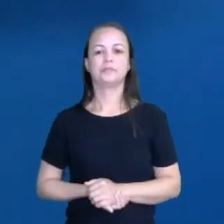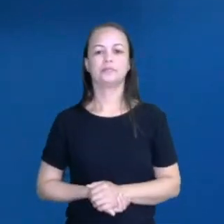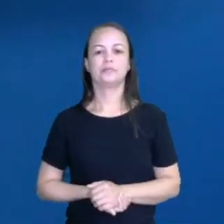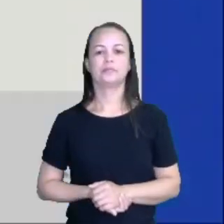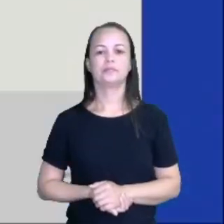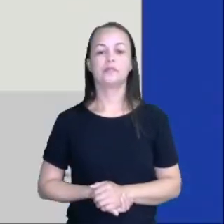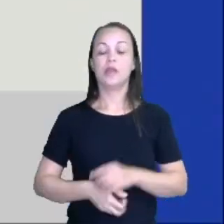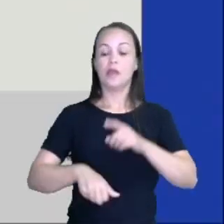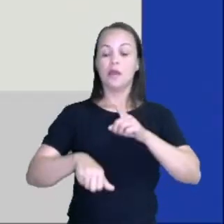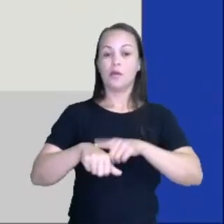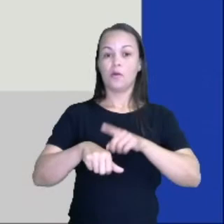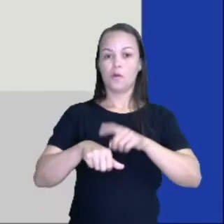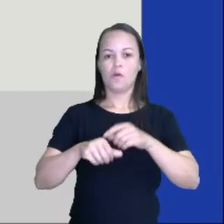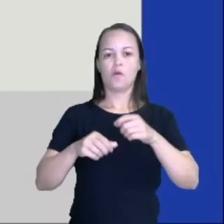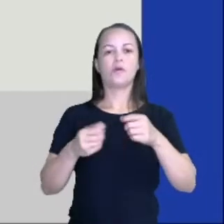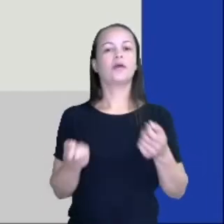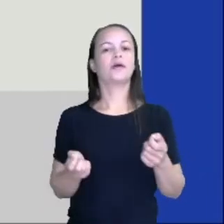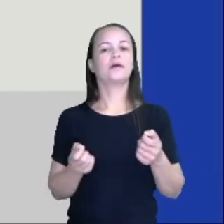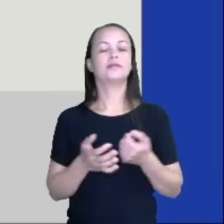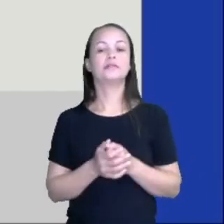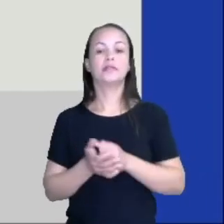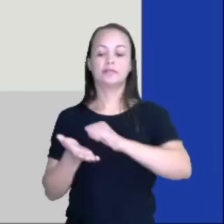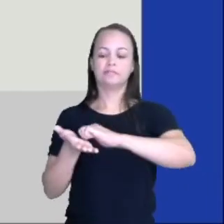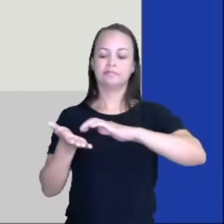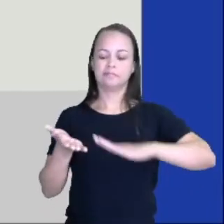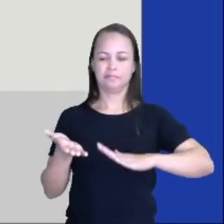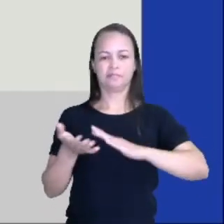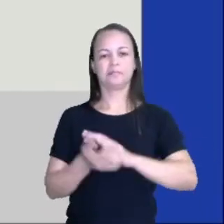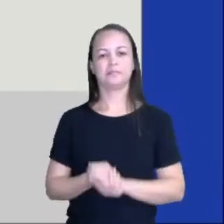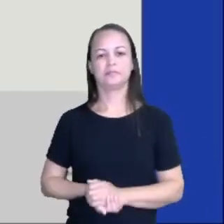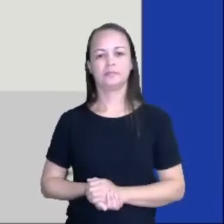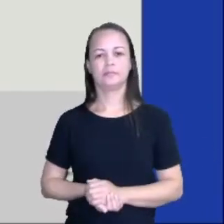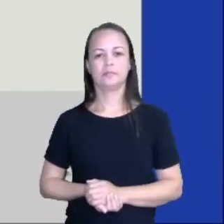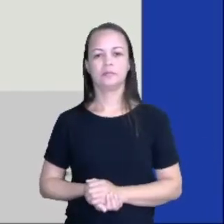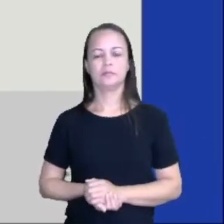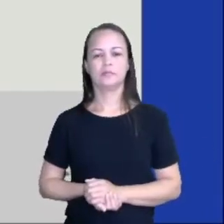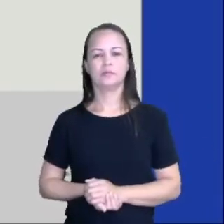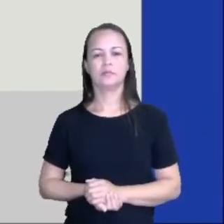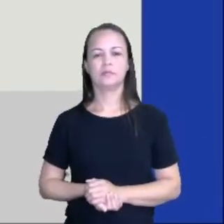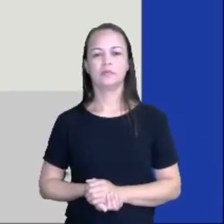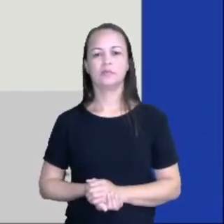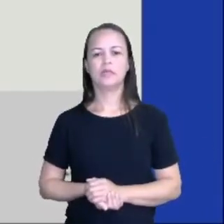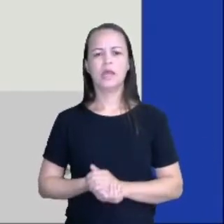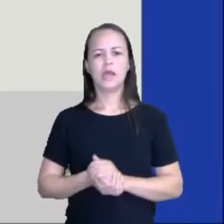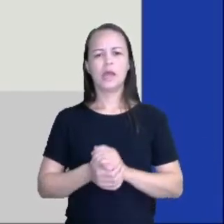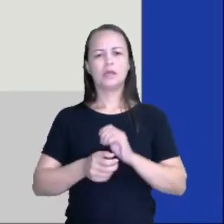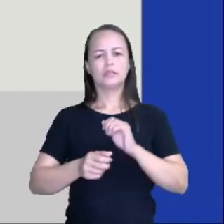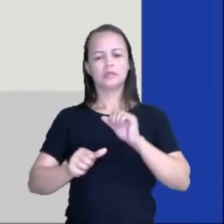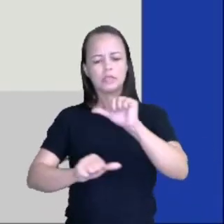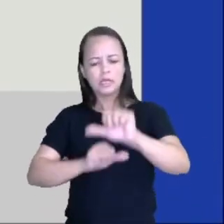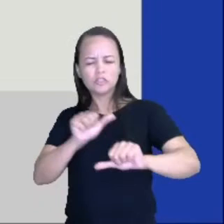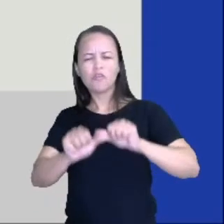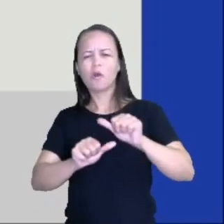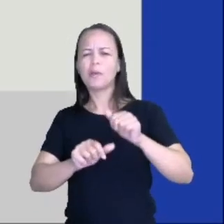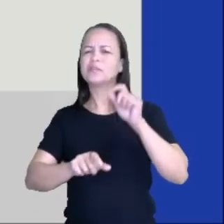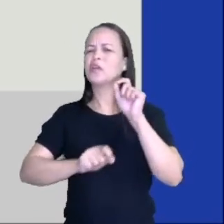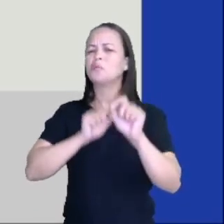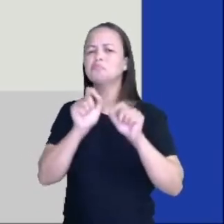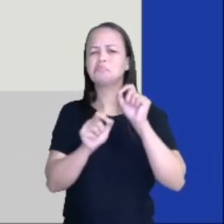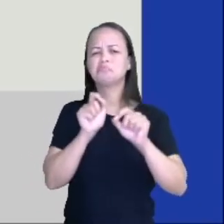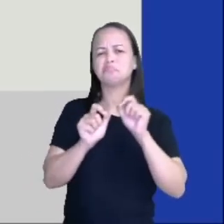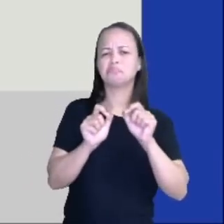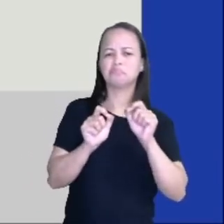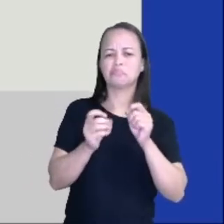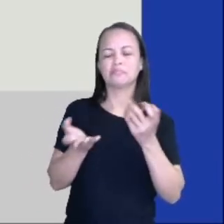Hora do exercício. O que é transformação?